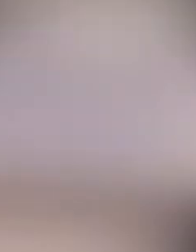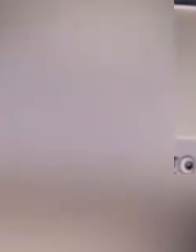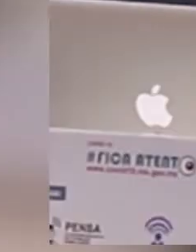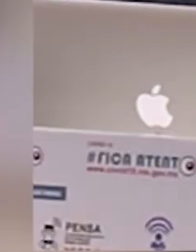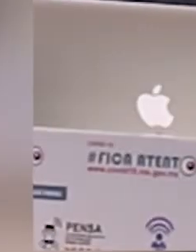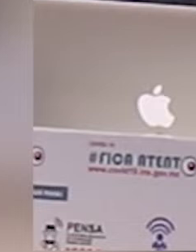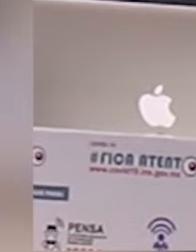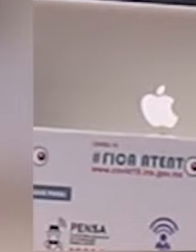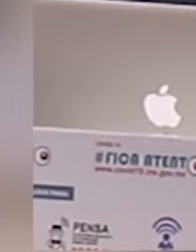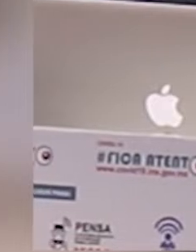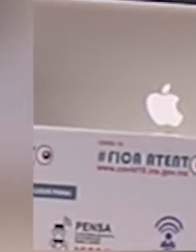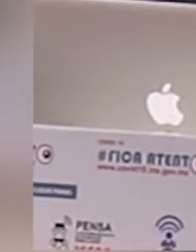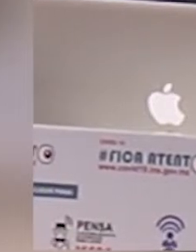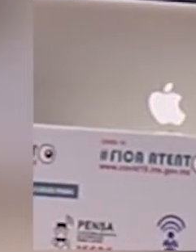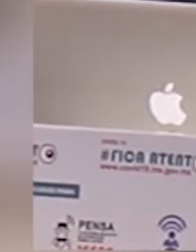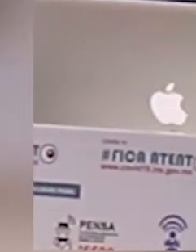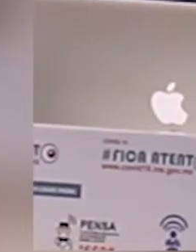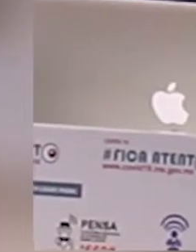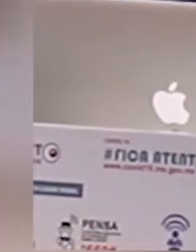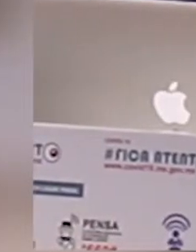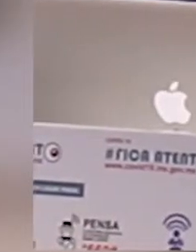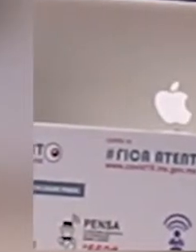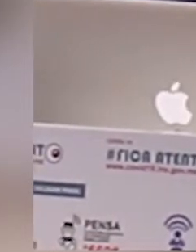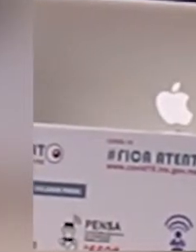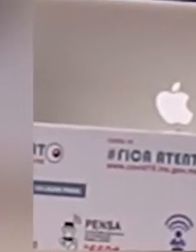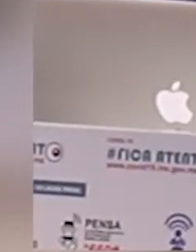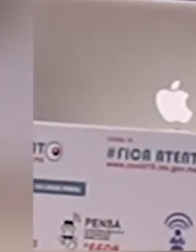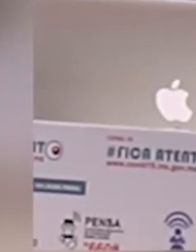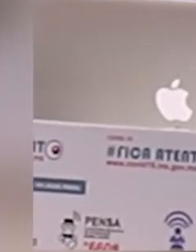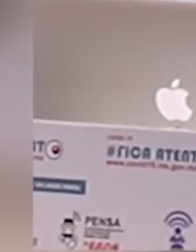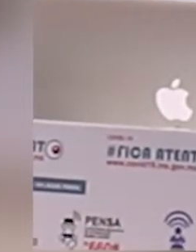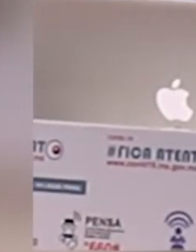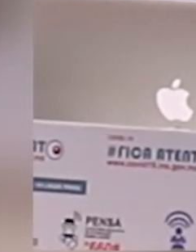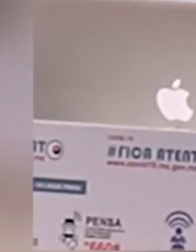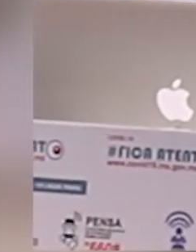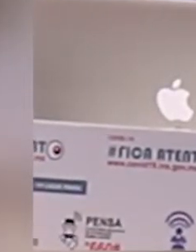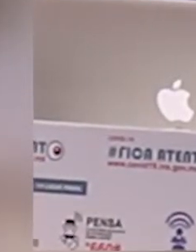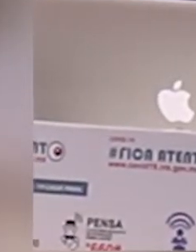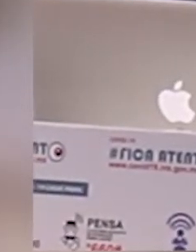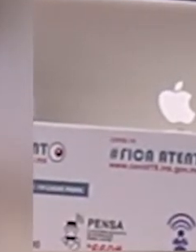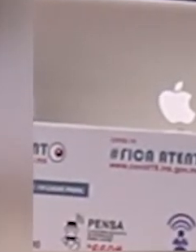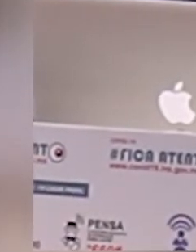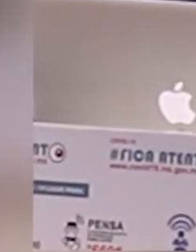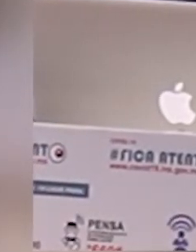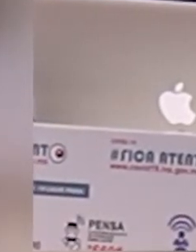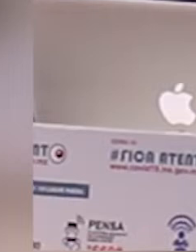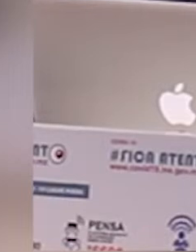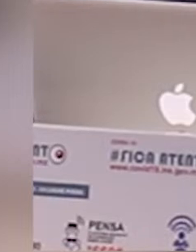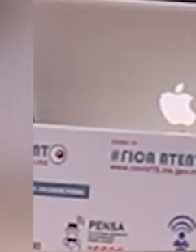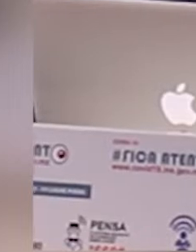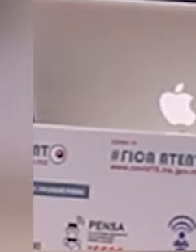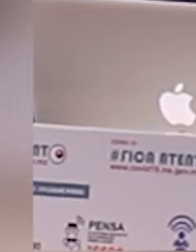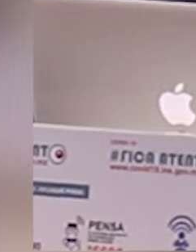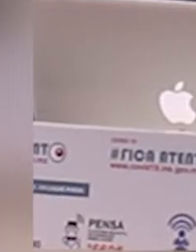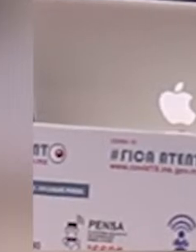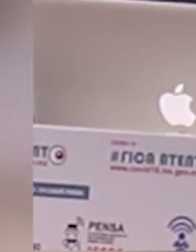Um resumo da situação epidemiológica no país e vamos passar em revista